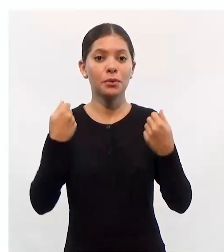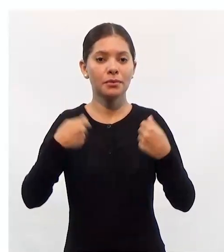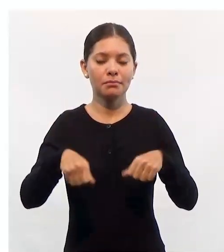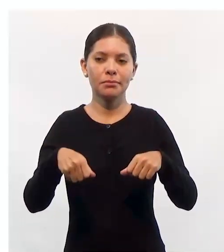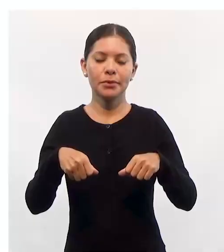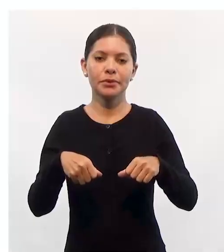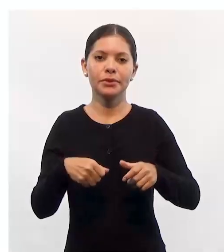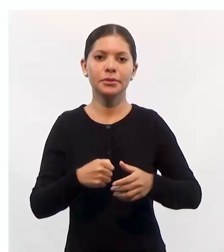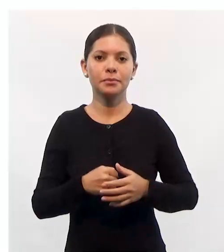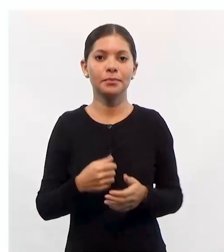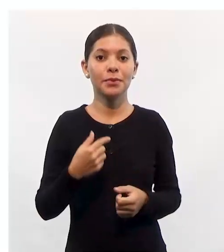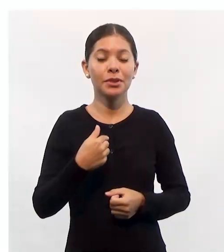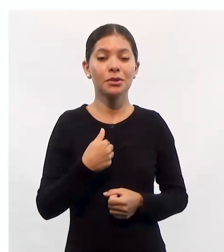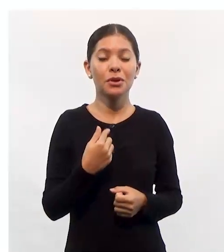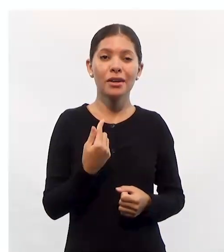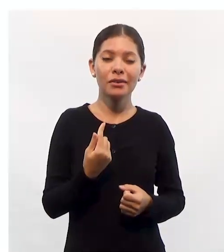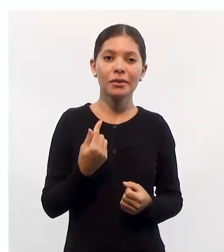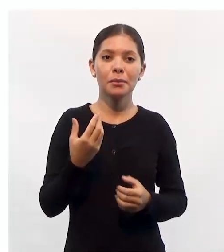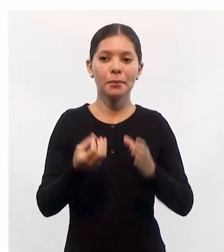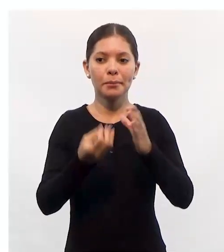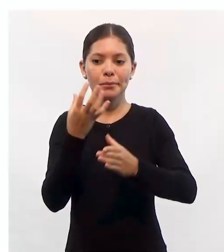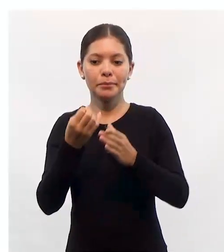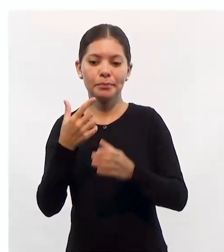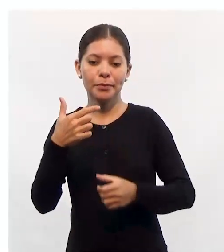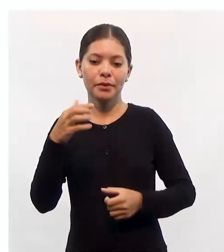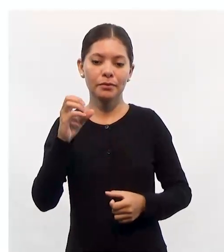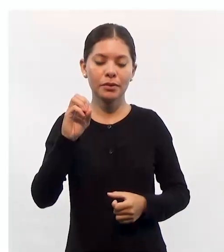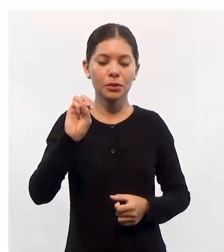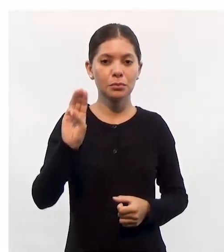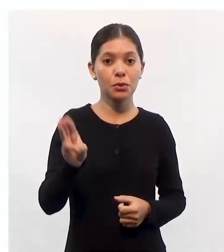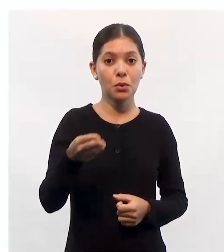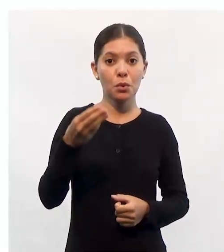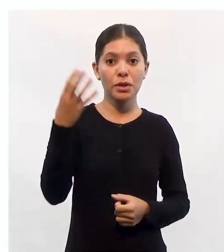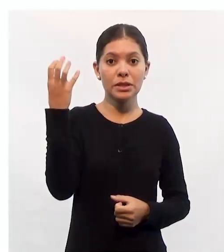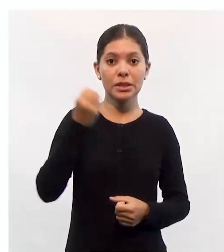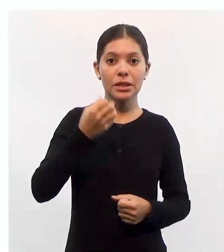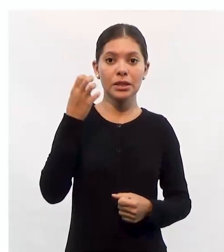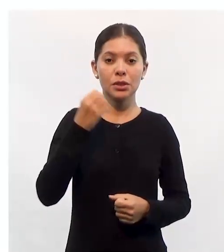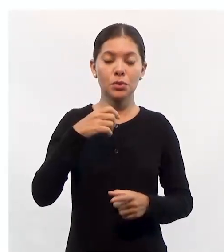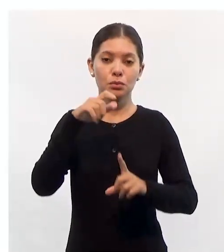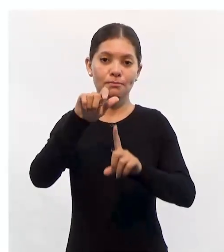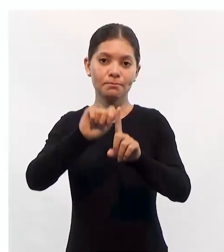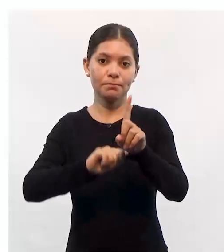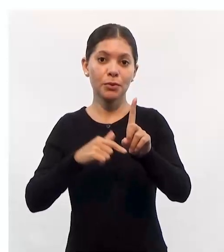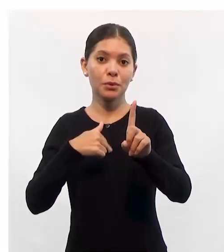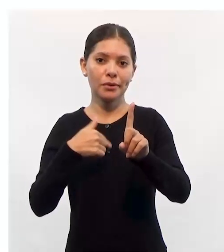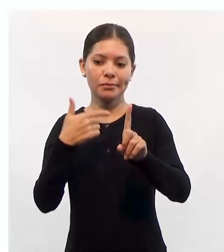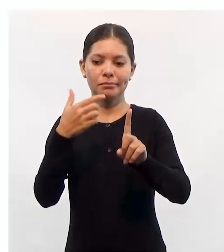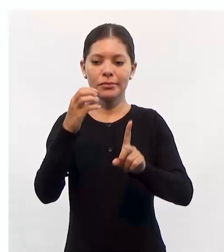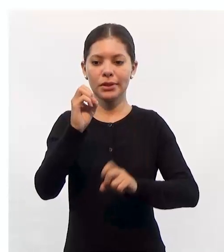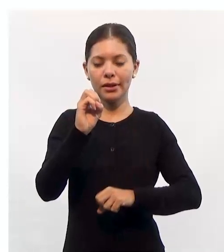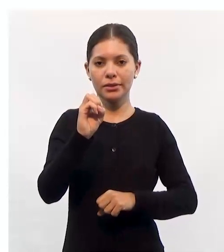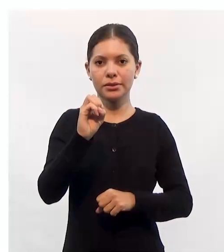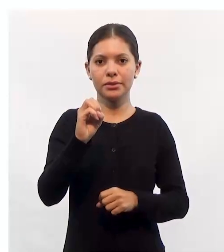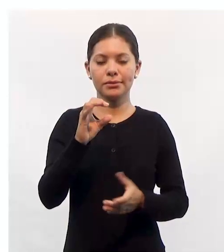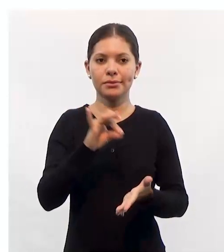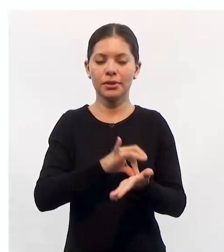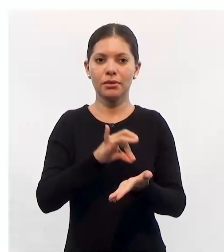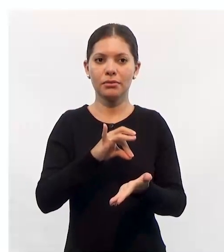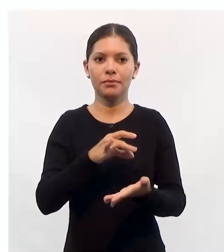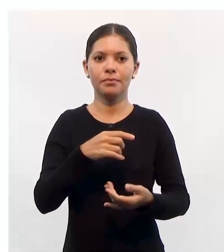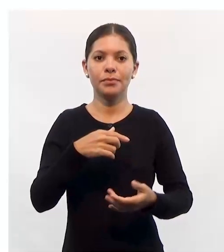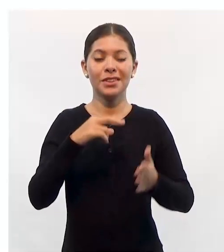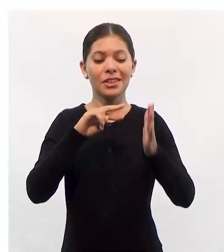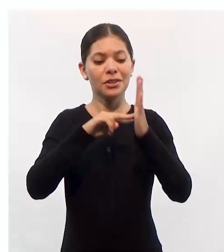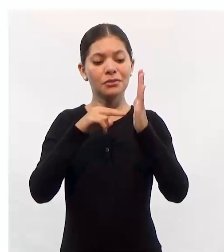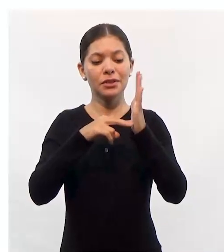capacidade ociosa. Então, no meu caso lá, olha, eu posso produzir 20 milhões de litros todo mês, estou produzindo 10, isso